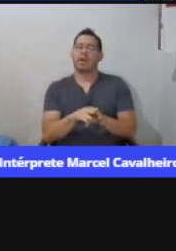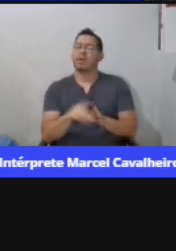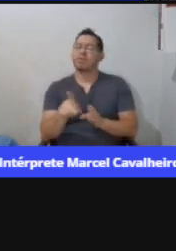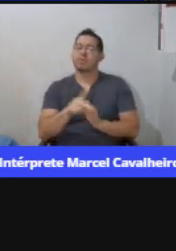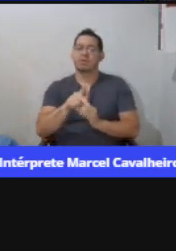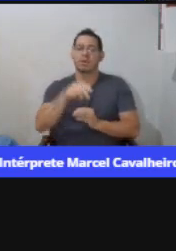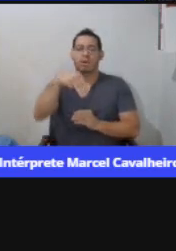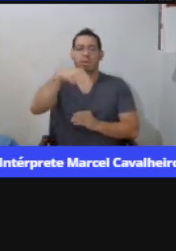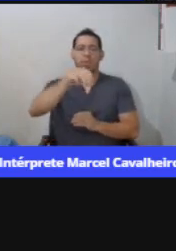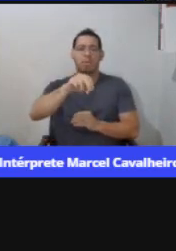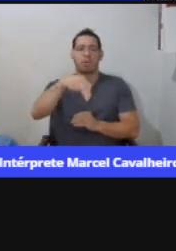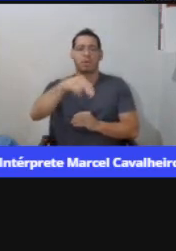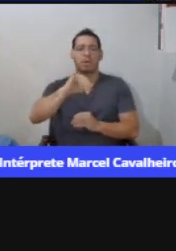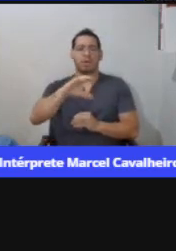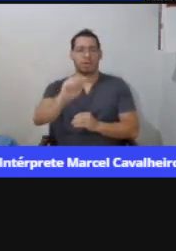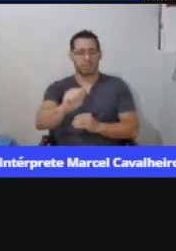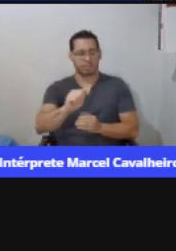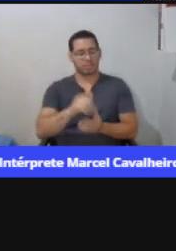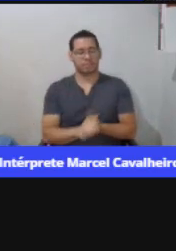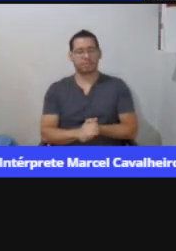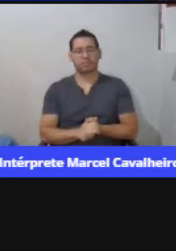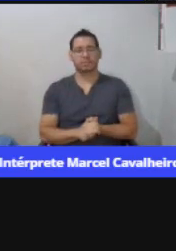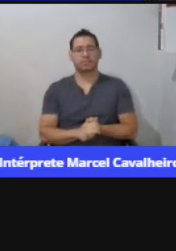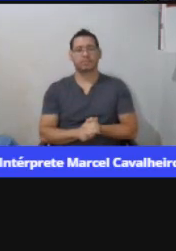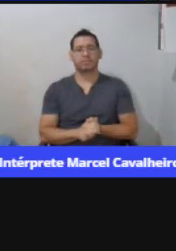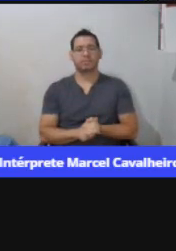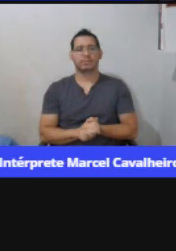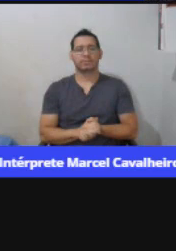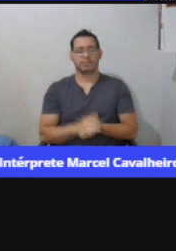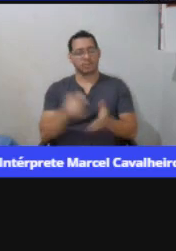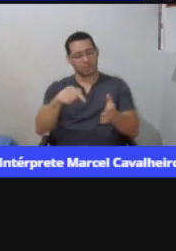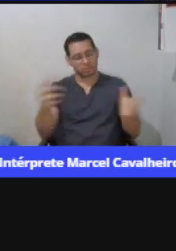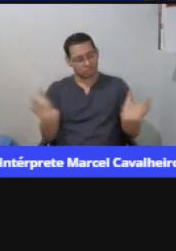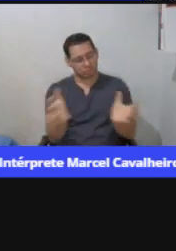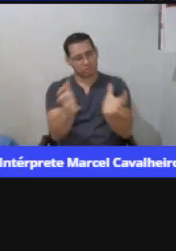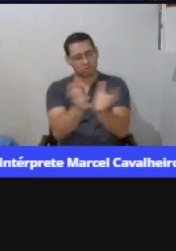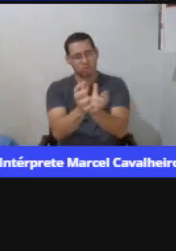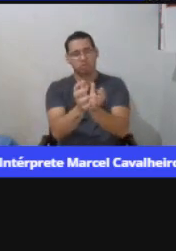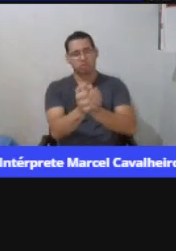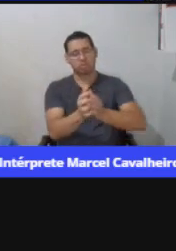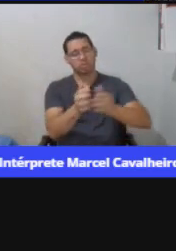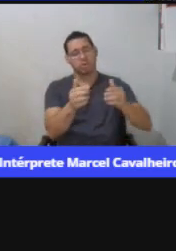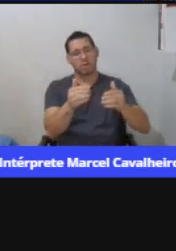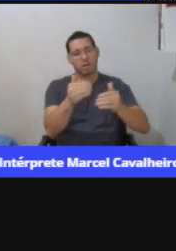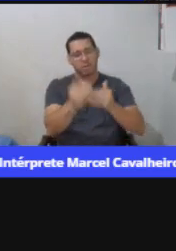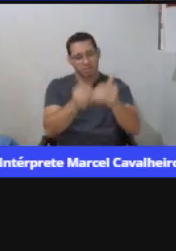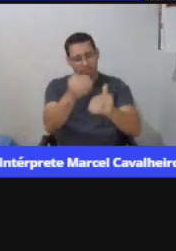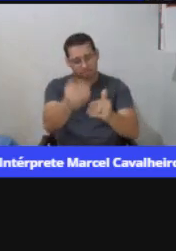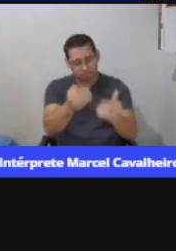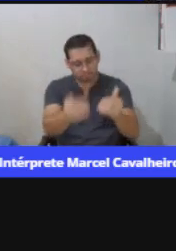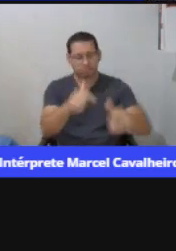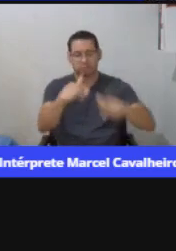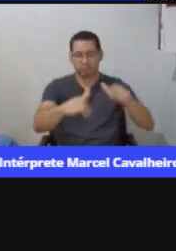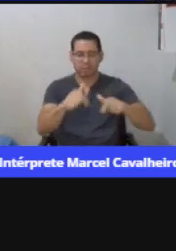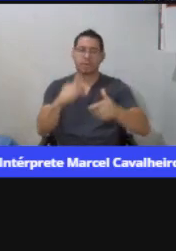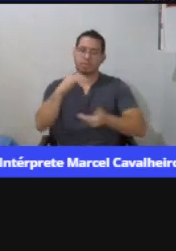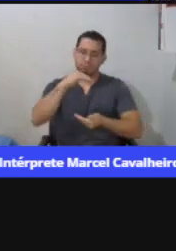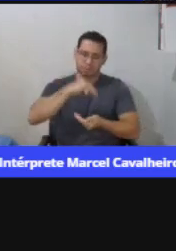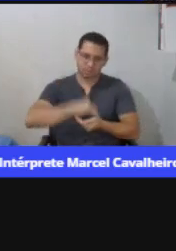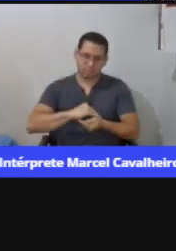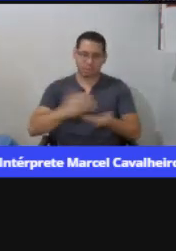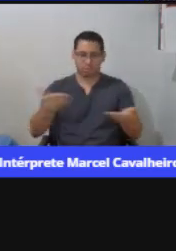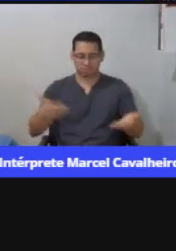professora Mônica de Oliveira Inácio Prestes. Então, essa é a equipe que está à frente dos trabalhos na Secretaria de Educação esse ano